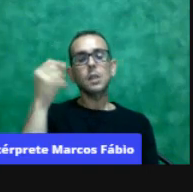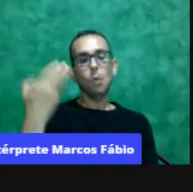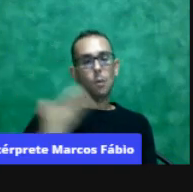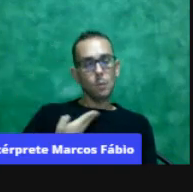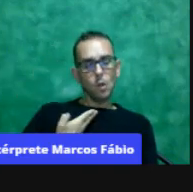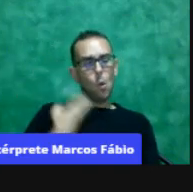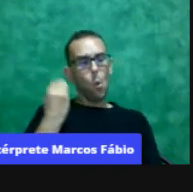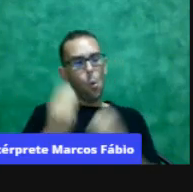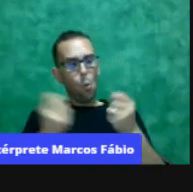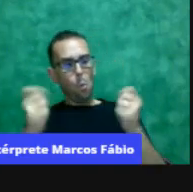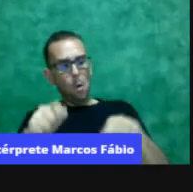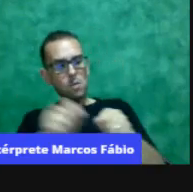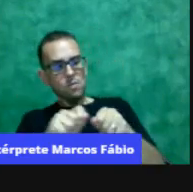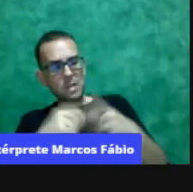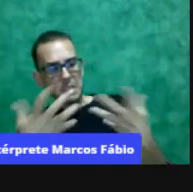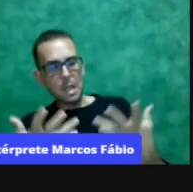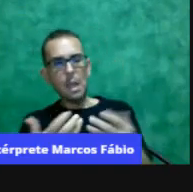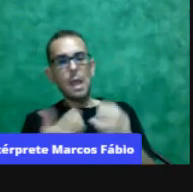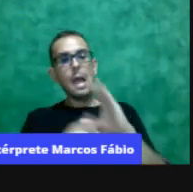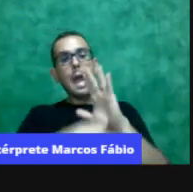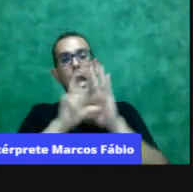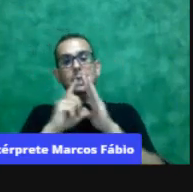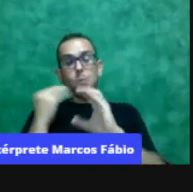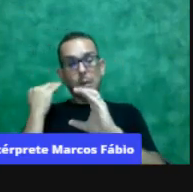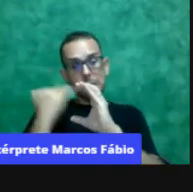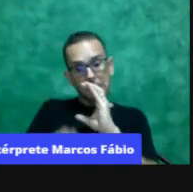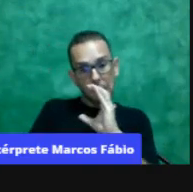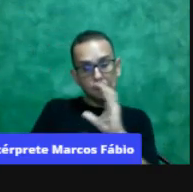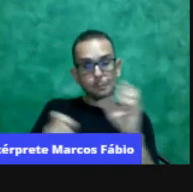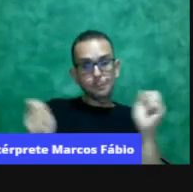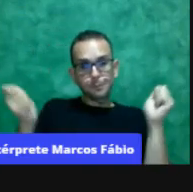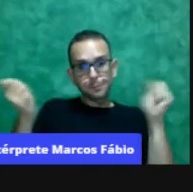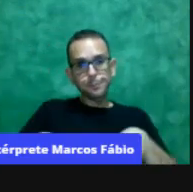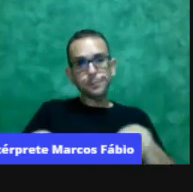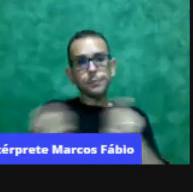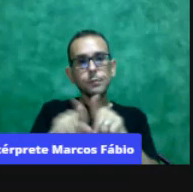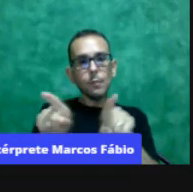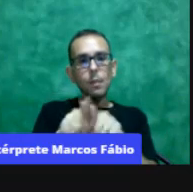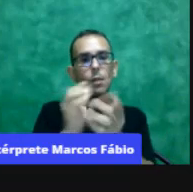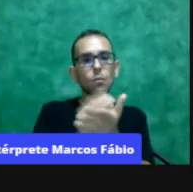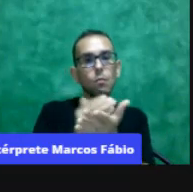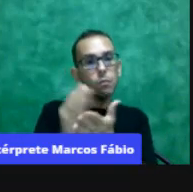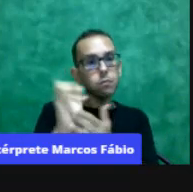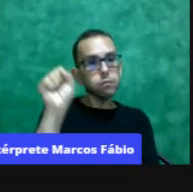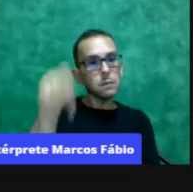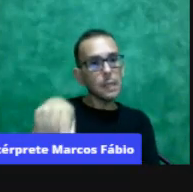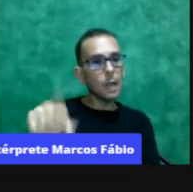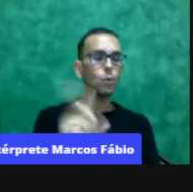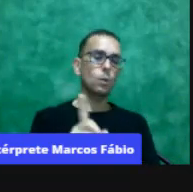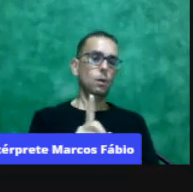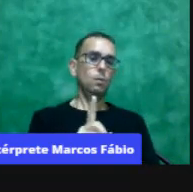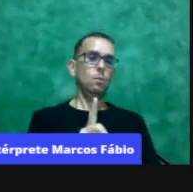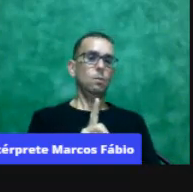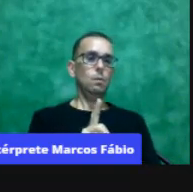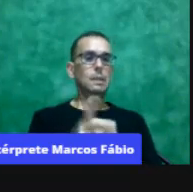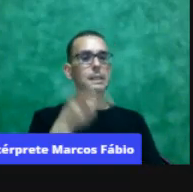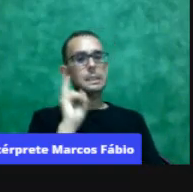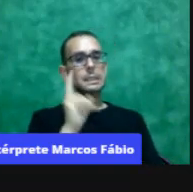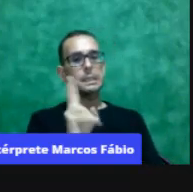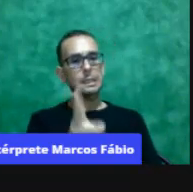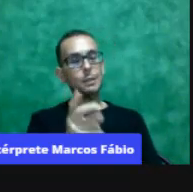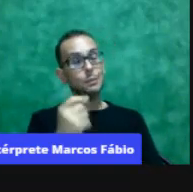ver como é que funciona, antes de eu mandar sem saber como é que isso se vai dar certo ou não, né? Isso sempre tem que ter